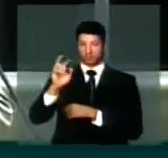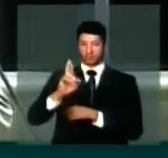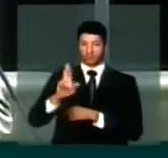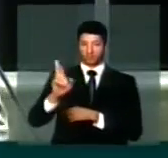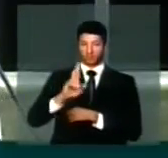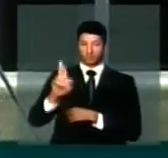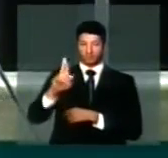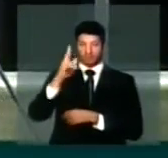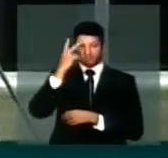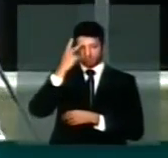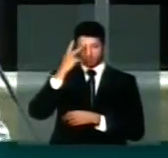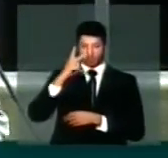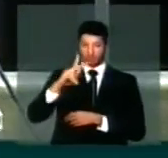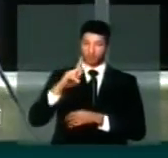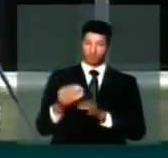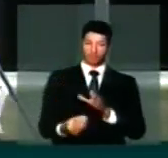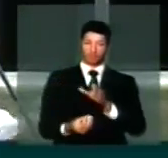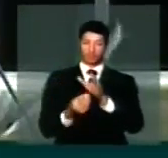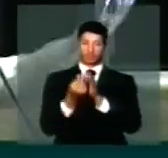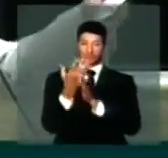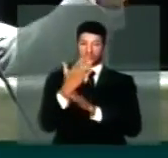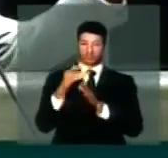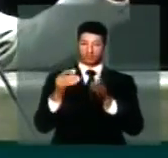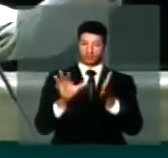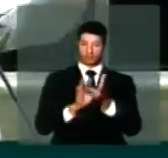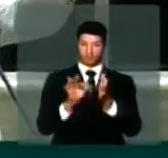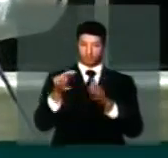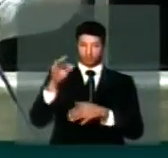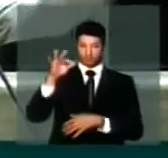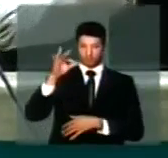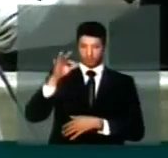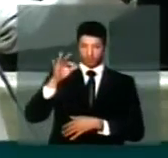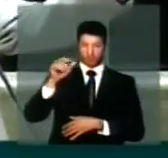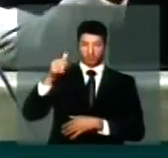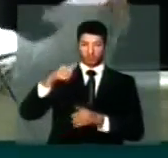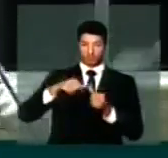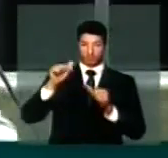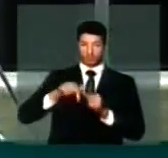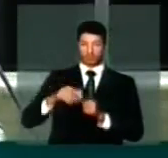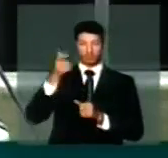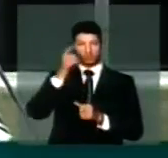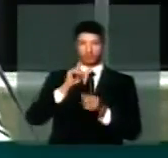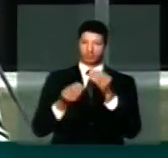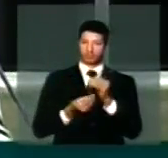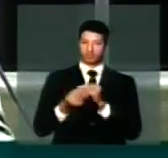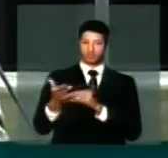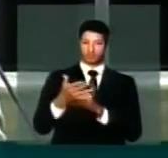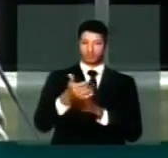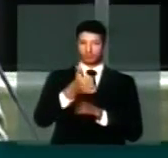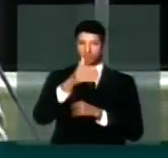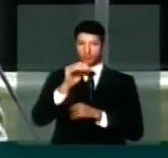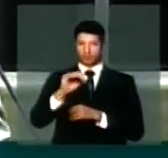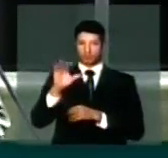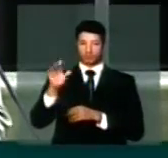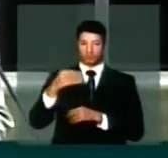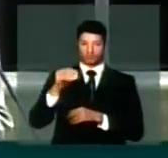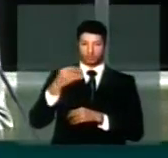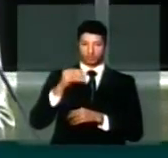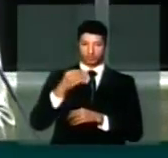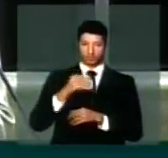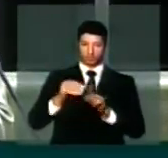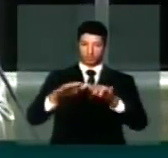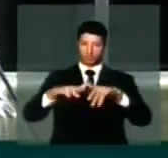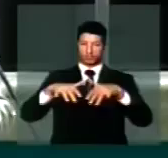R$150 para produzir o folheto que está aí ao alcance de todos, de 10 páginas. Foi